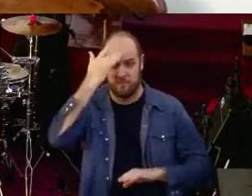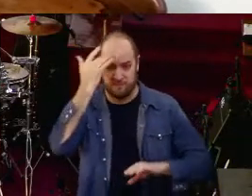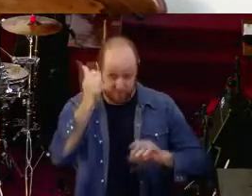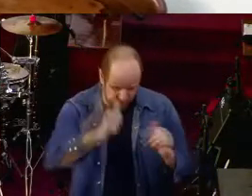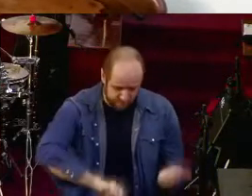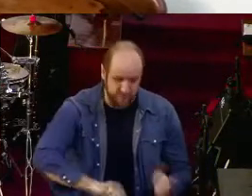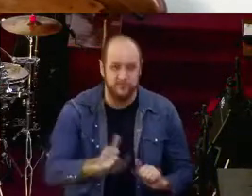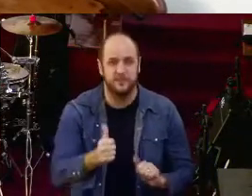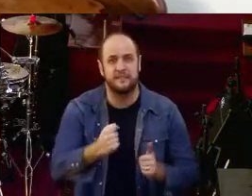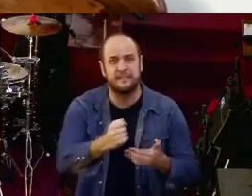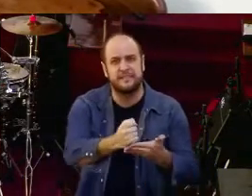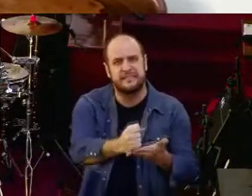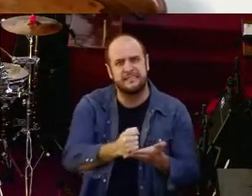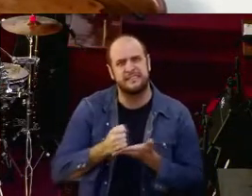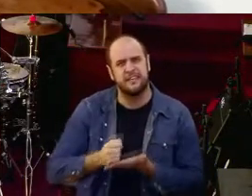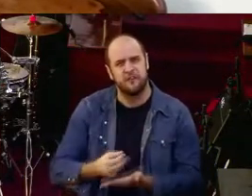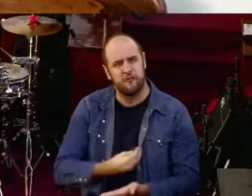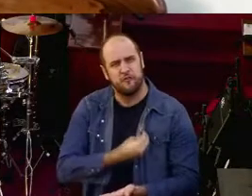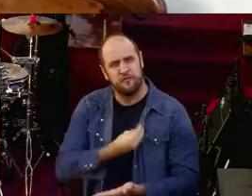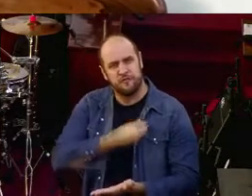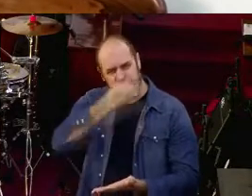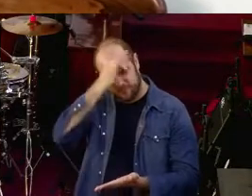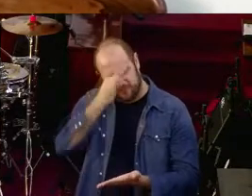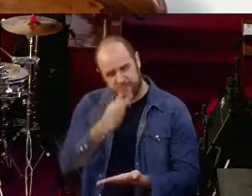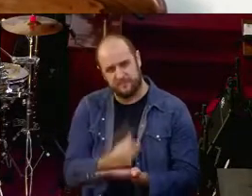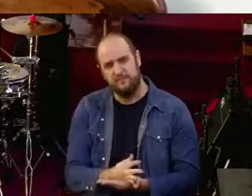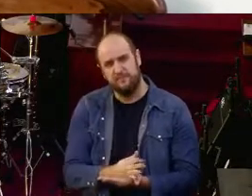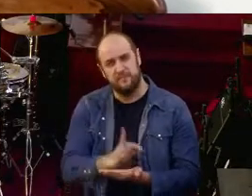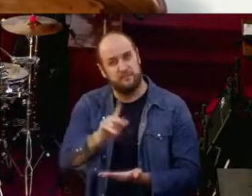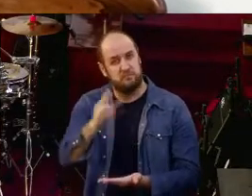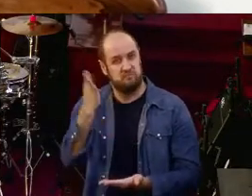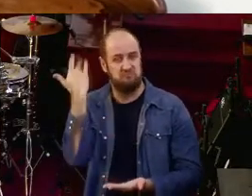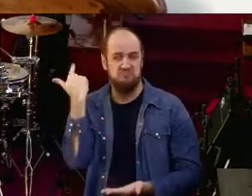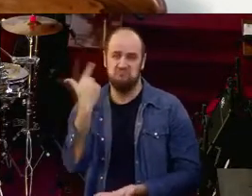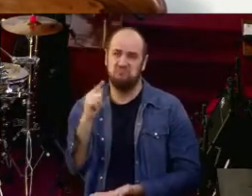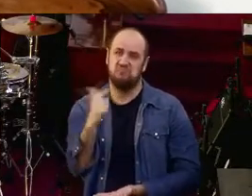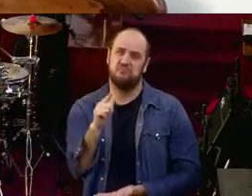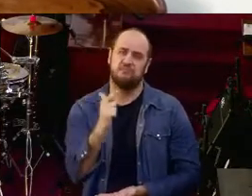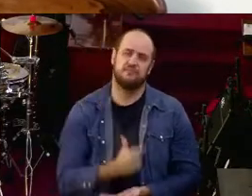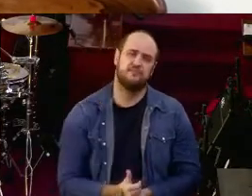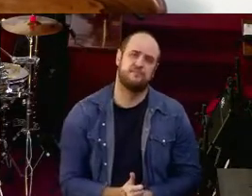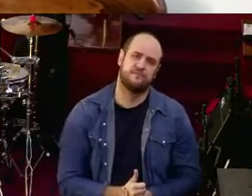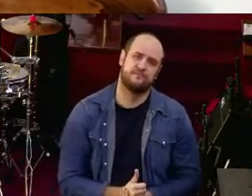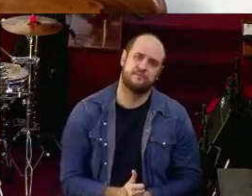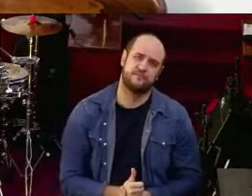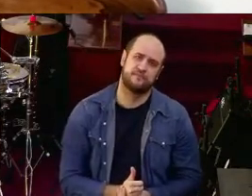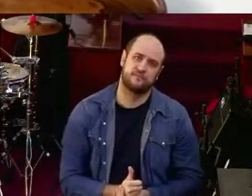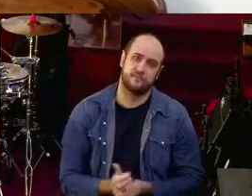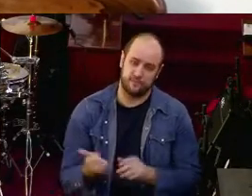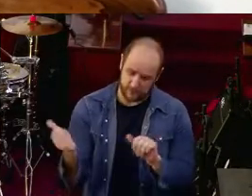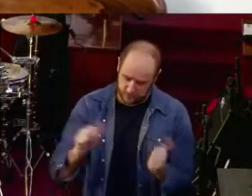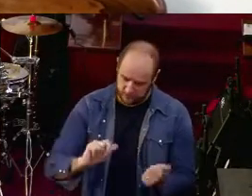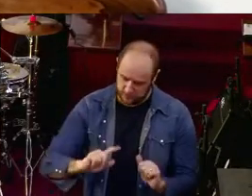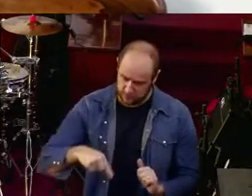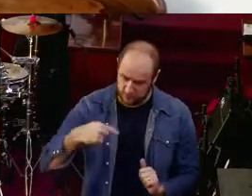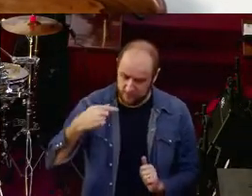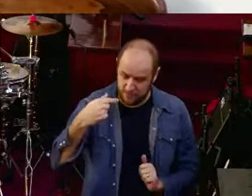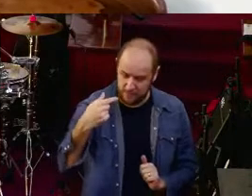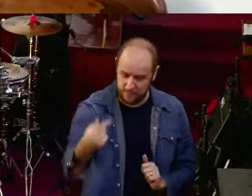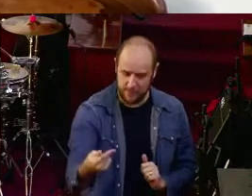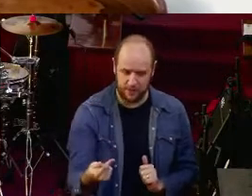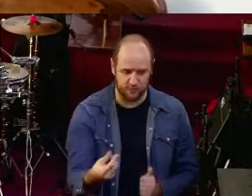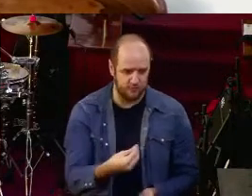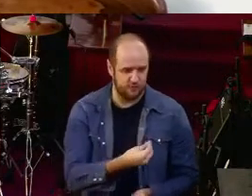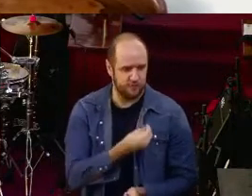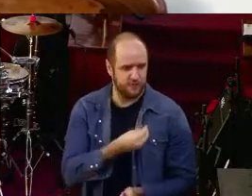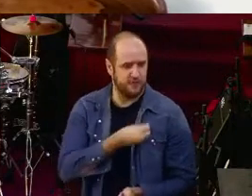são trazidos para uma vida de fé, como eles nunca tiveram antes. Então, depois do batismo, as novas criaturas vivem a